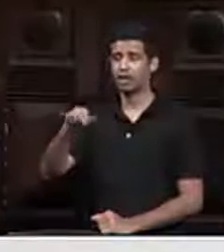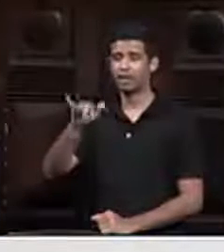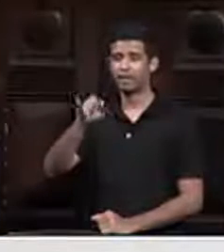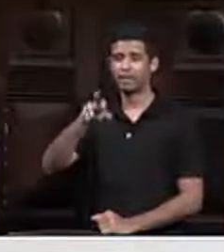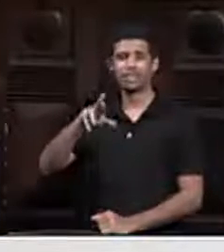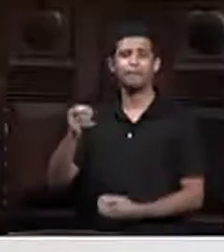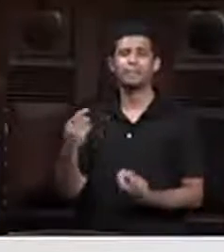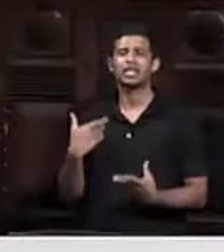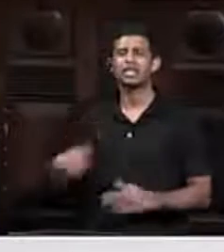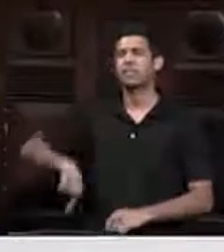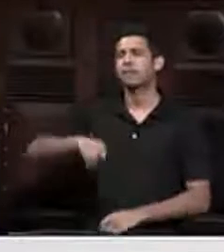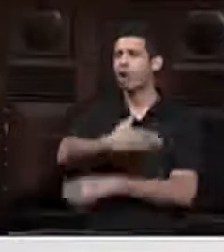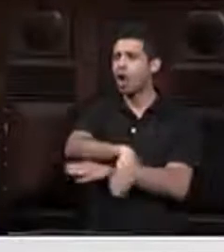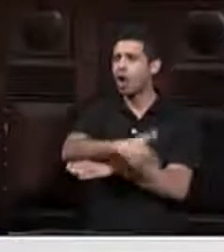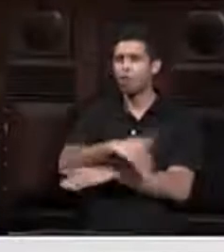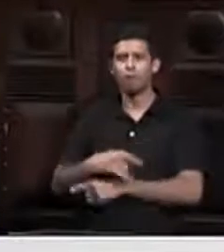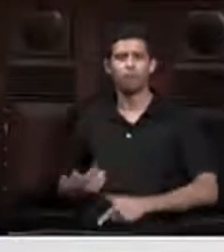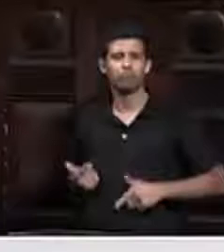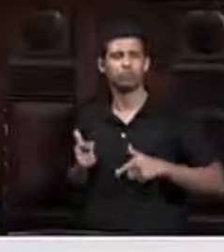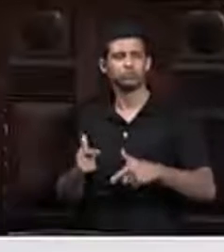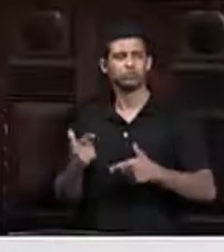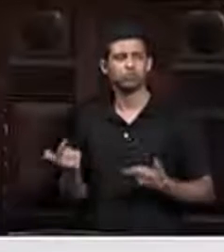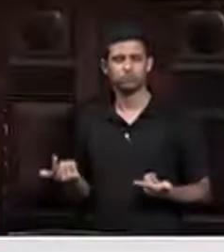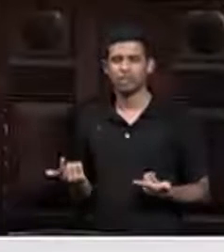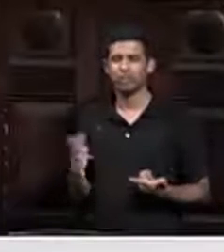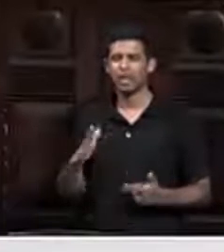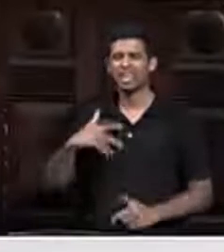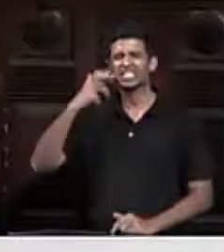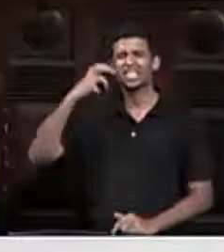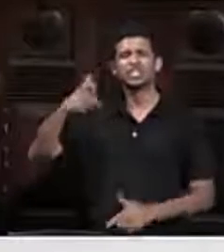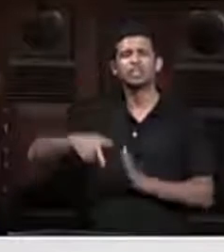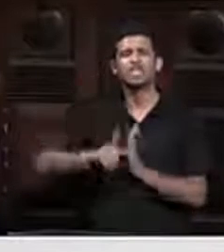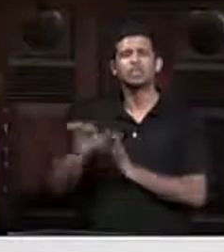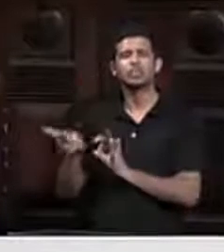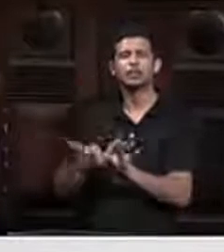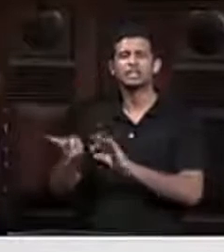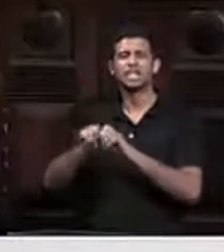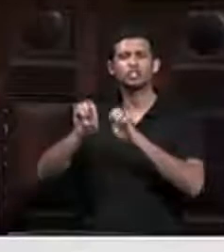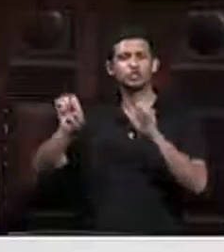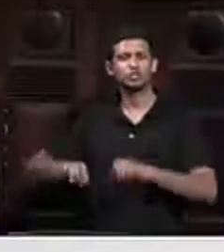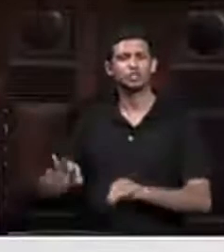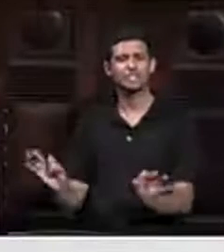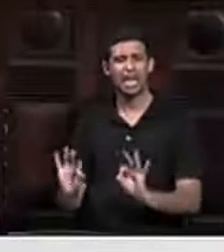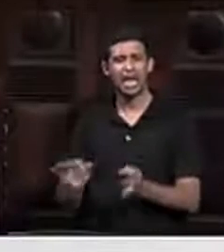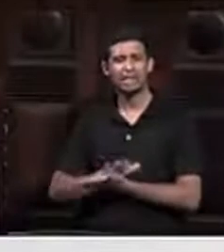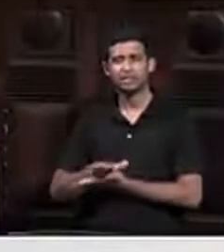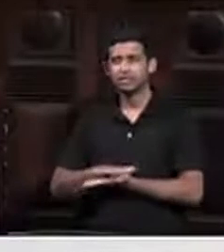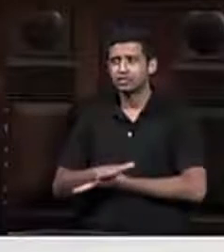o confronto. Onde está a inteligência nesse processo? Não existe.